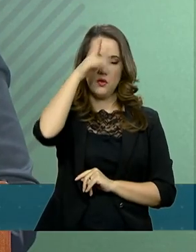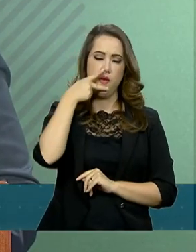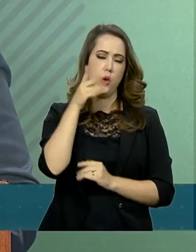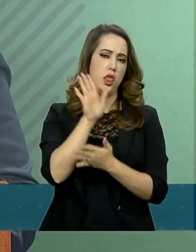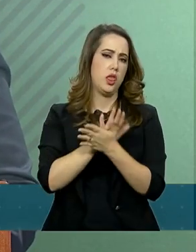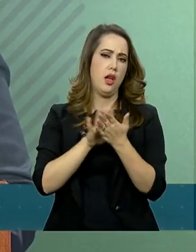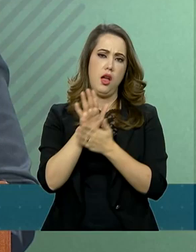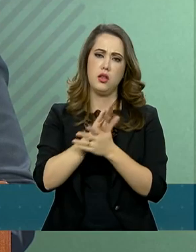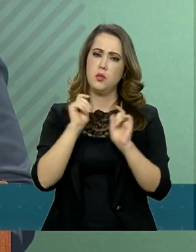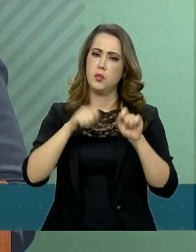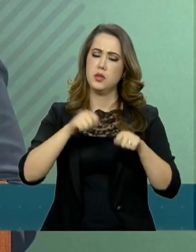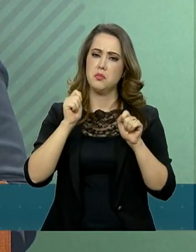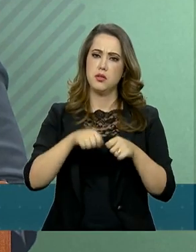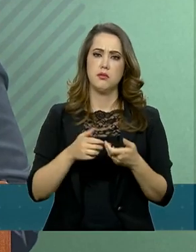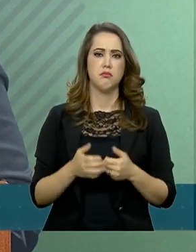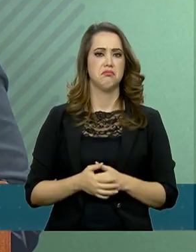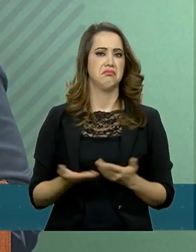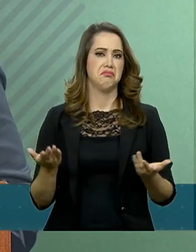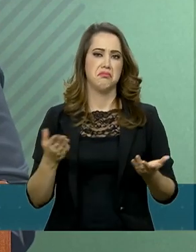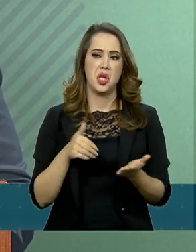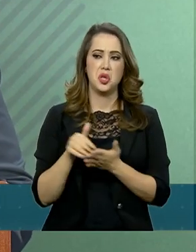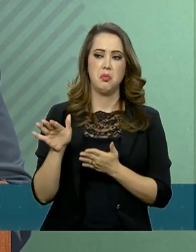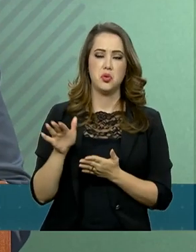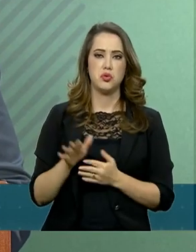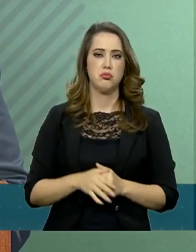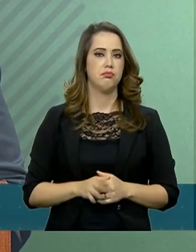qualquer possibilidade nesse sentido